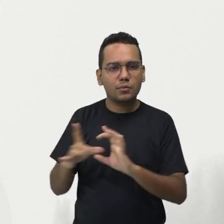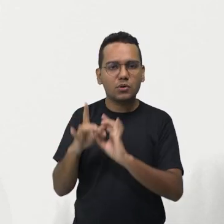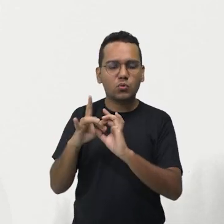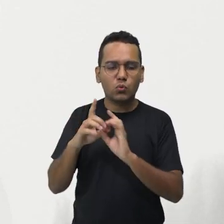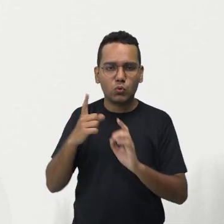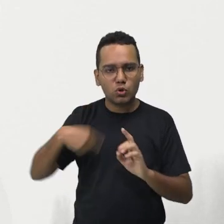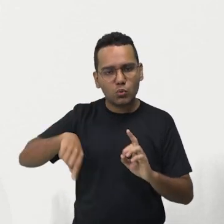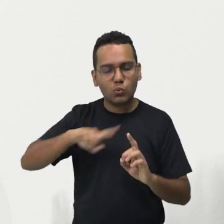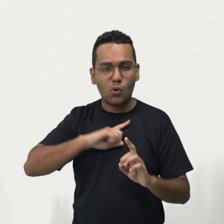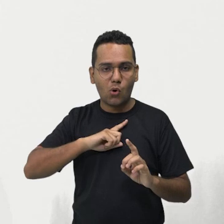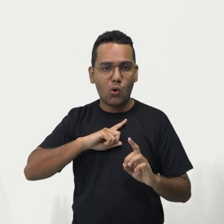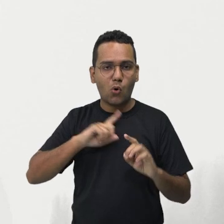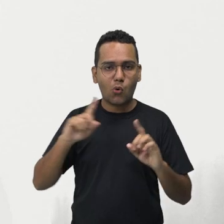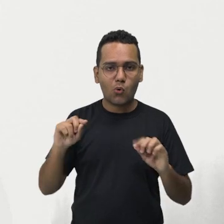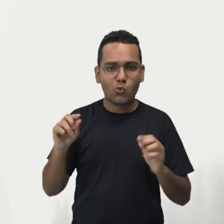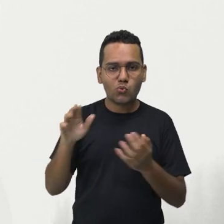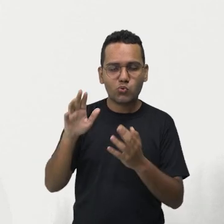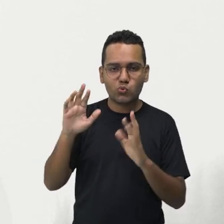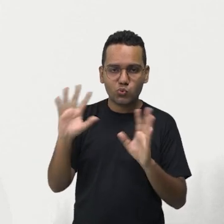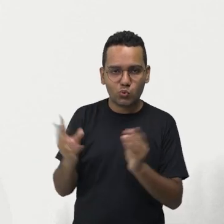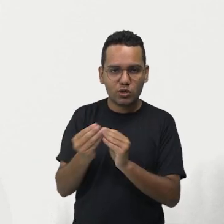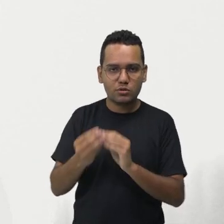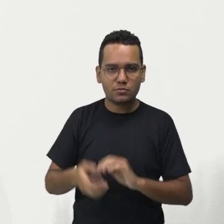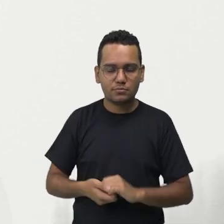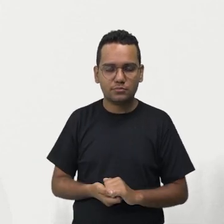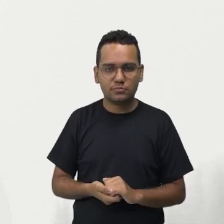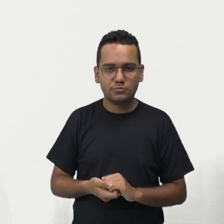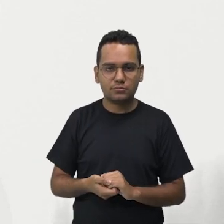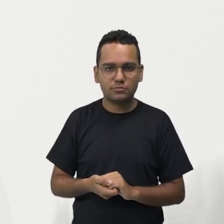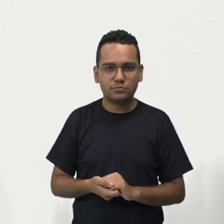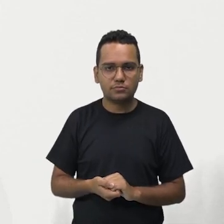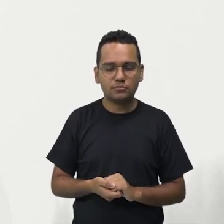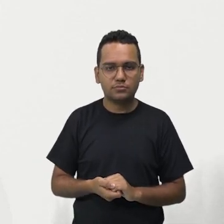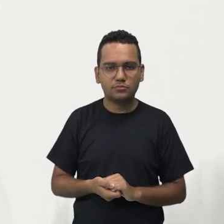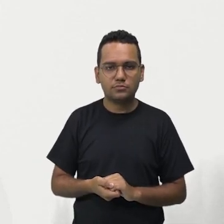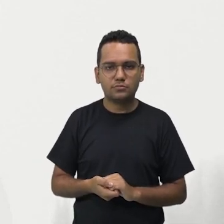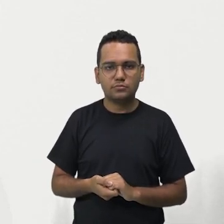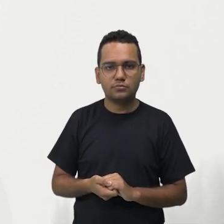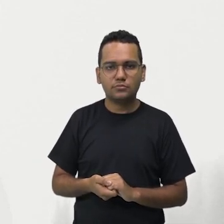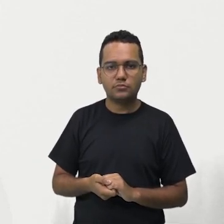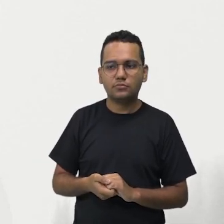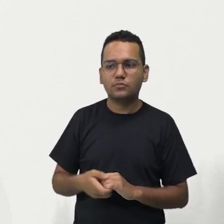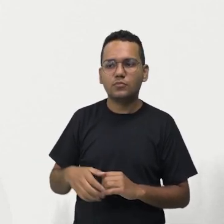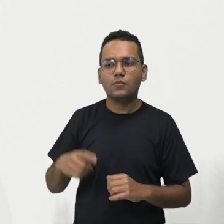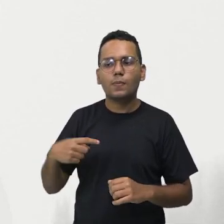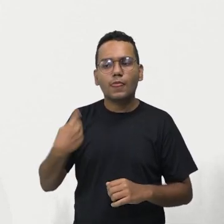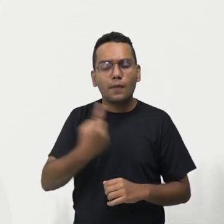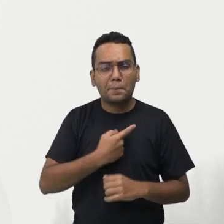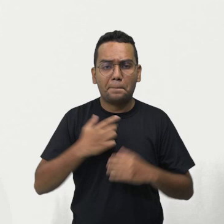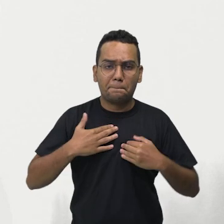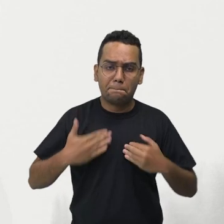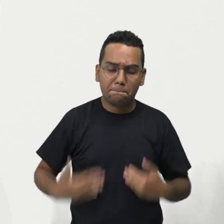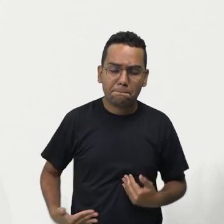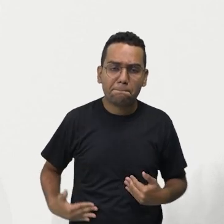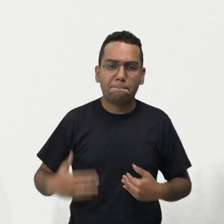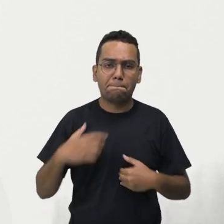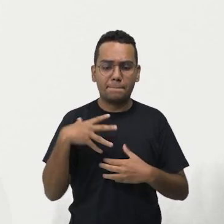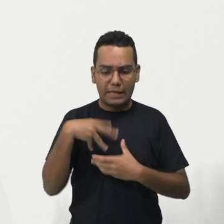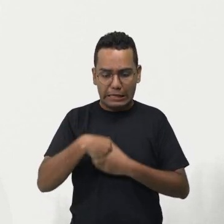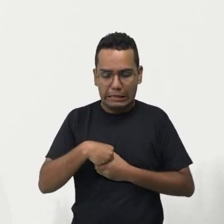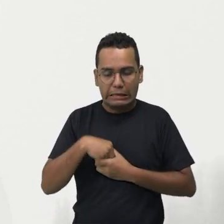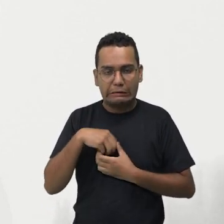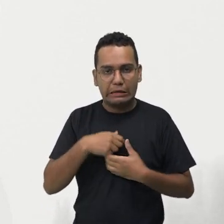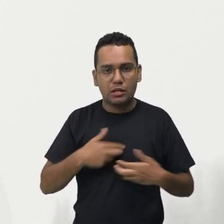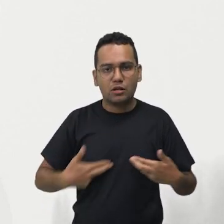vai trazer para a gente já o que o autor afirma. Cada função dos nossos órgãos, tecidos e músculos é